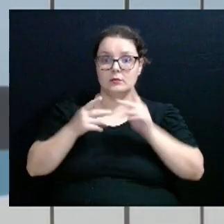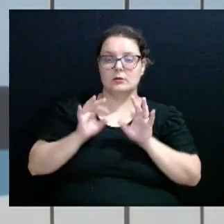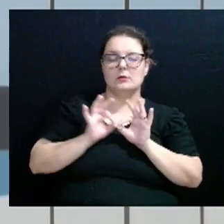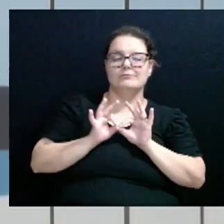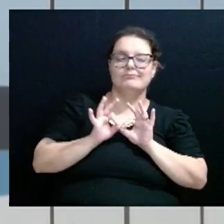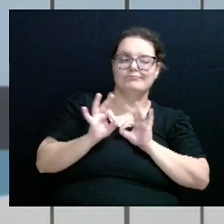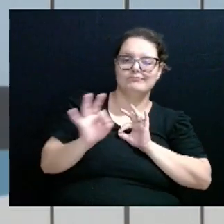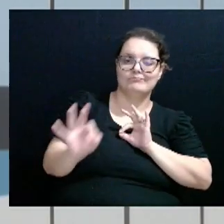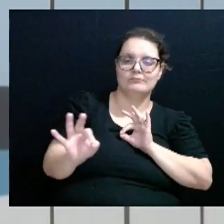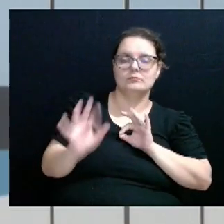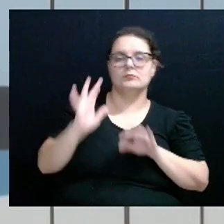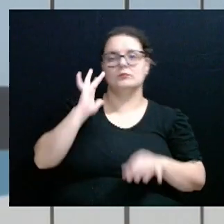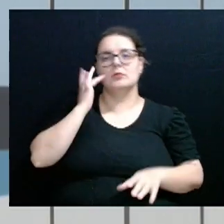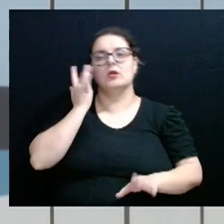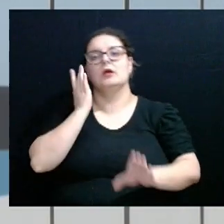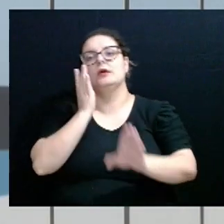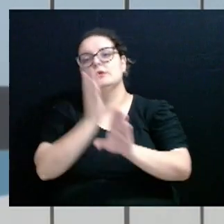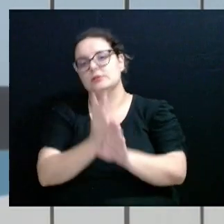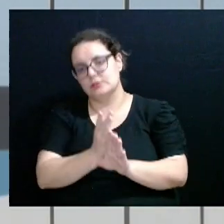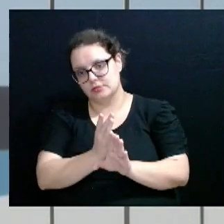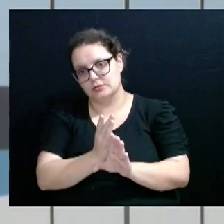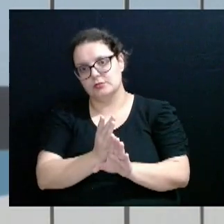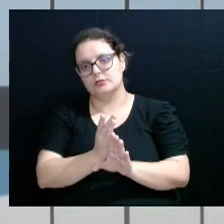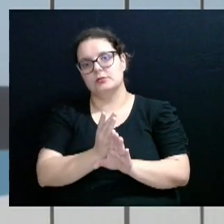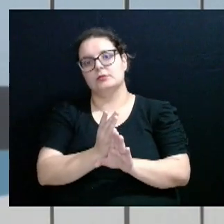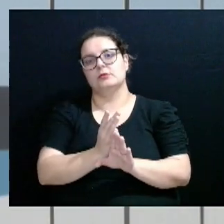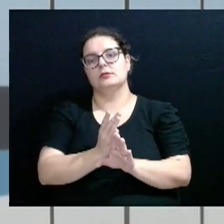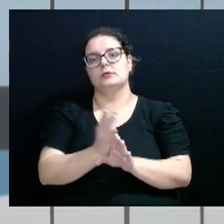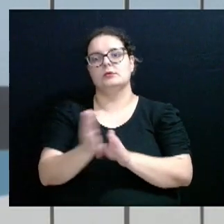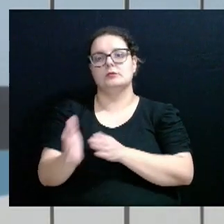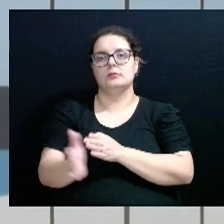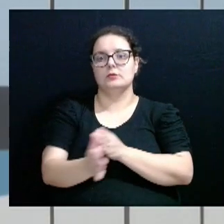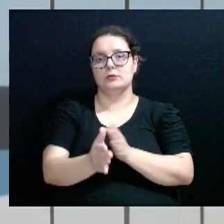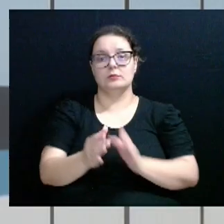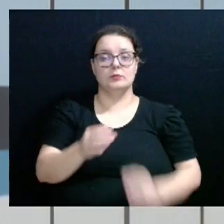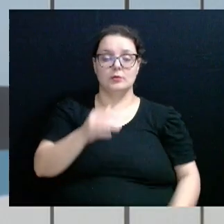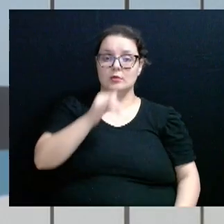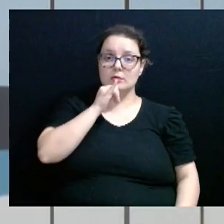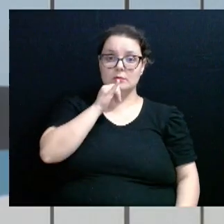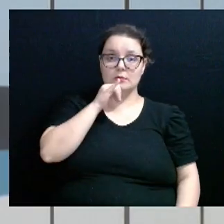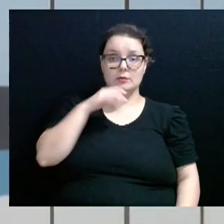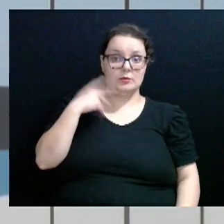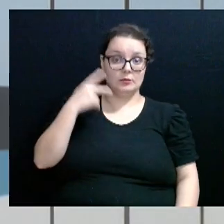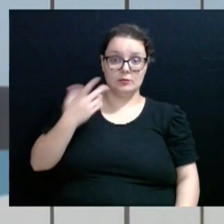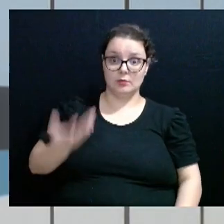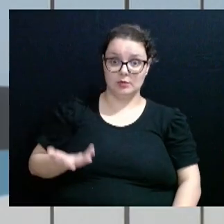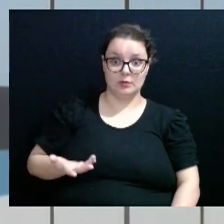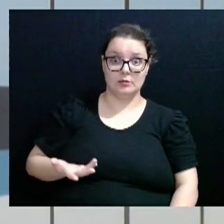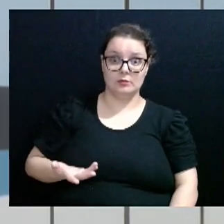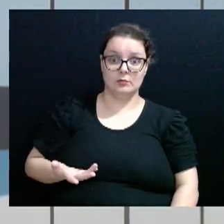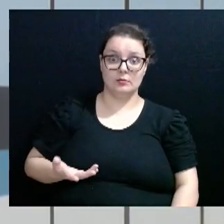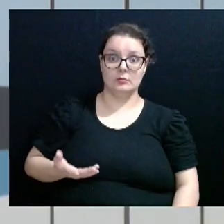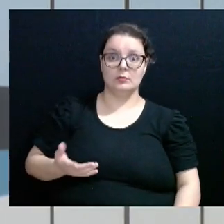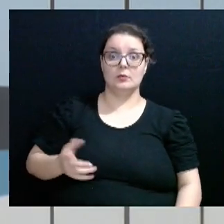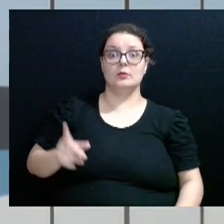esse fio condutor. Por exemplo, no jornalismo político, eu acho que a gente tem uma dificuldade de